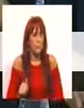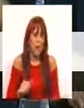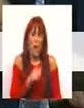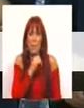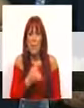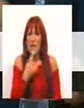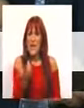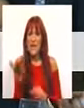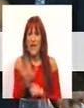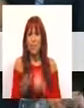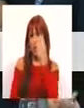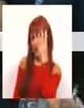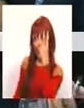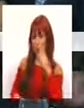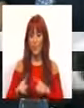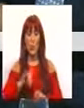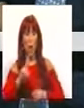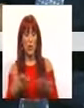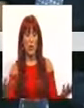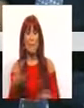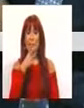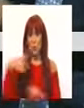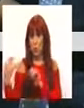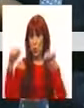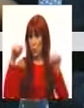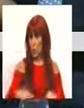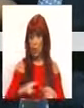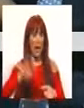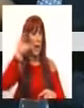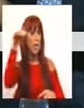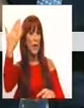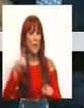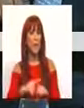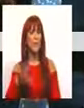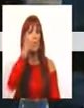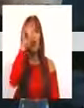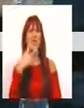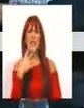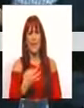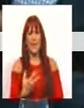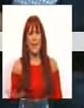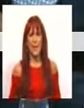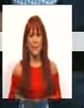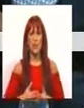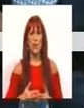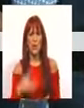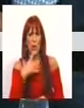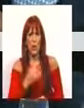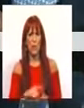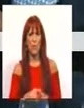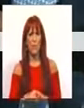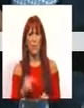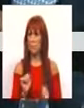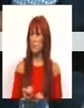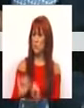dê três exemplos daquilo que aqui foi discutido. Primeiro, a questão da credibilidade. A credibilidade nasceu